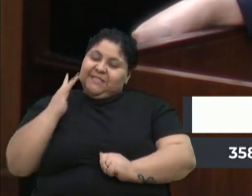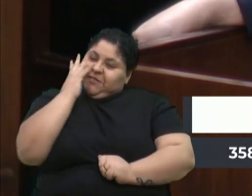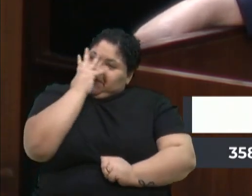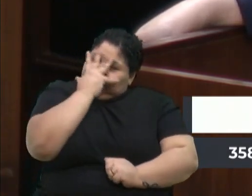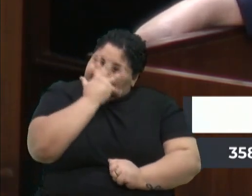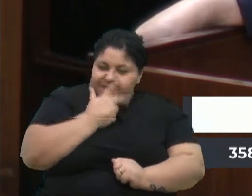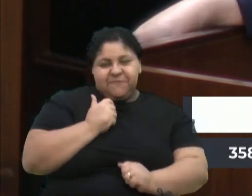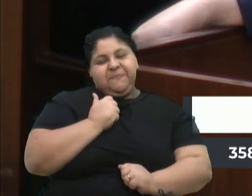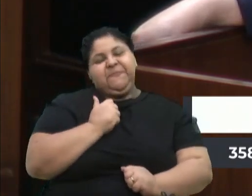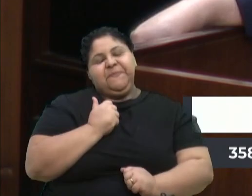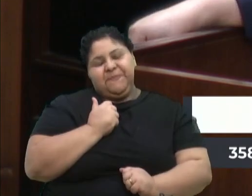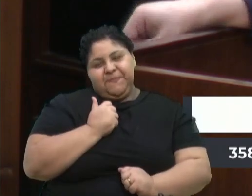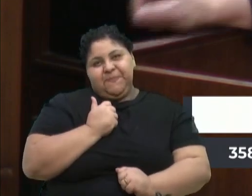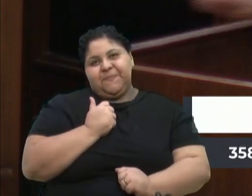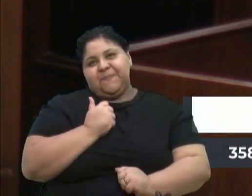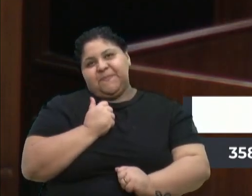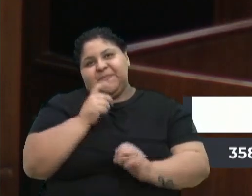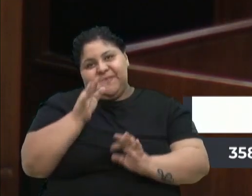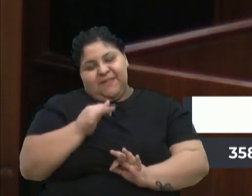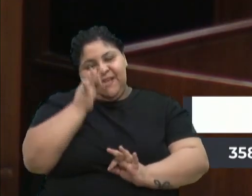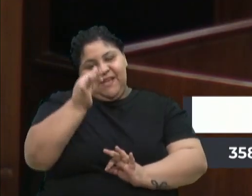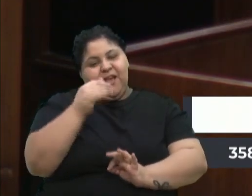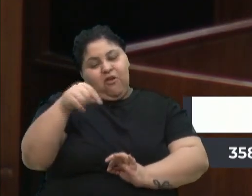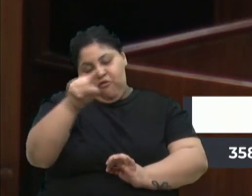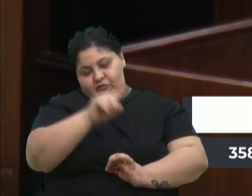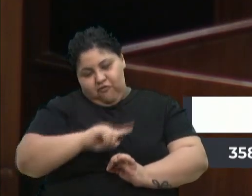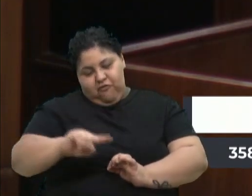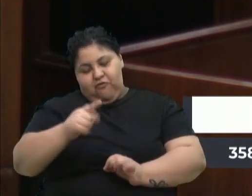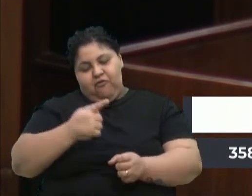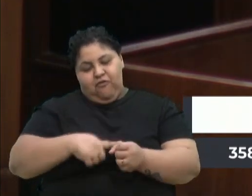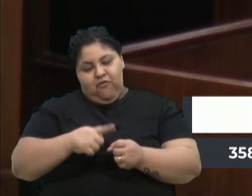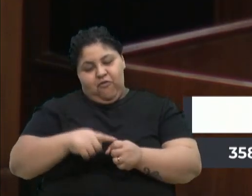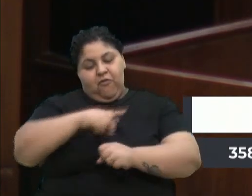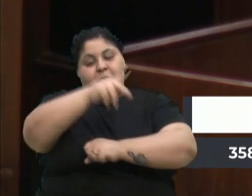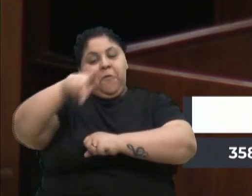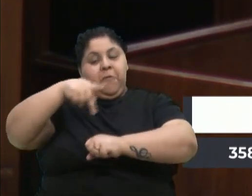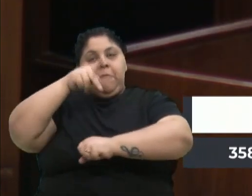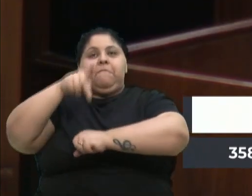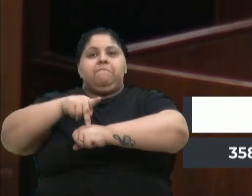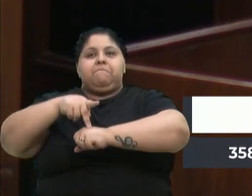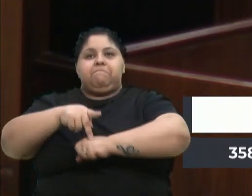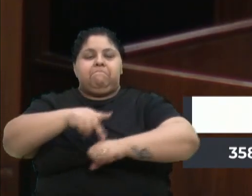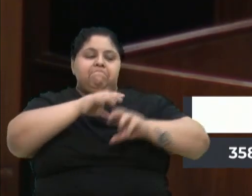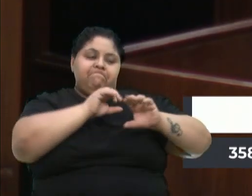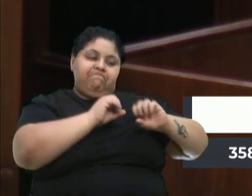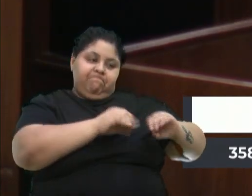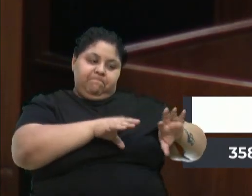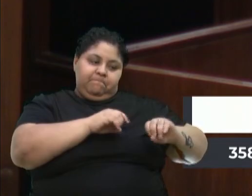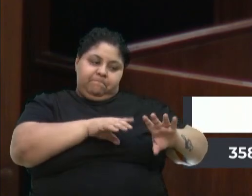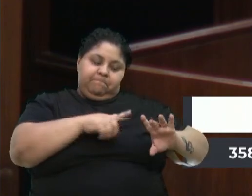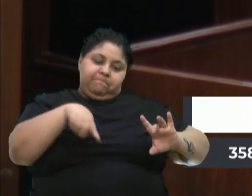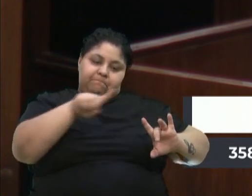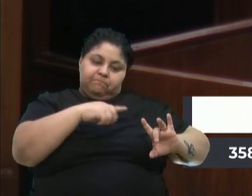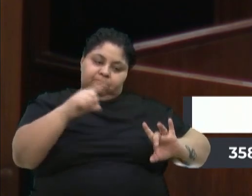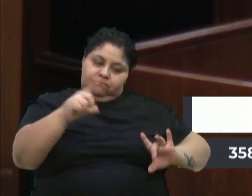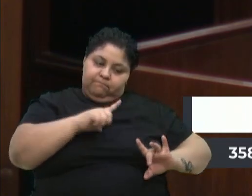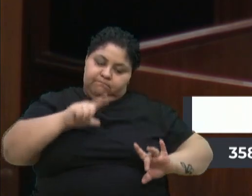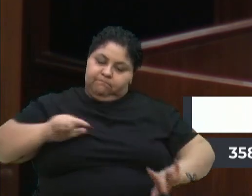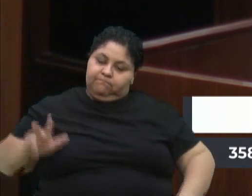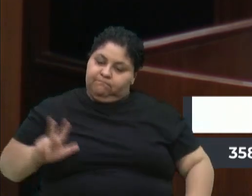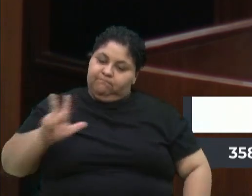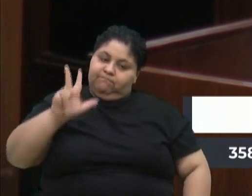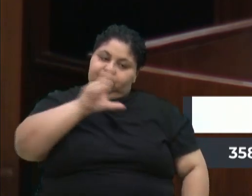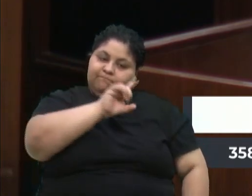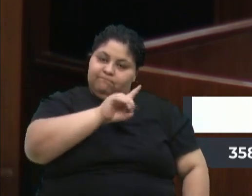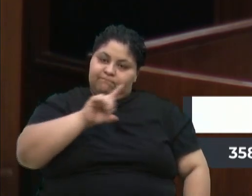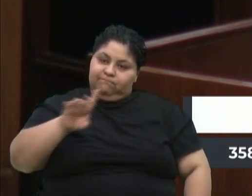bonita, e é o futuro desta cidade, deste país, e a educação a gente tem que valorizar a cada